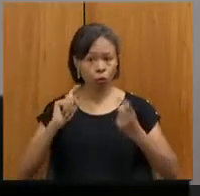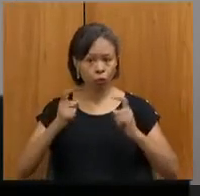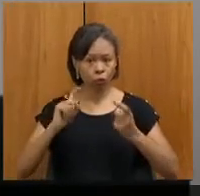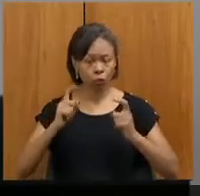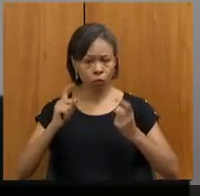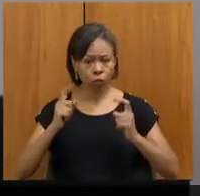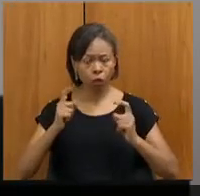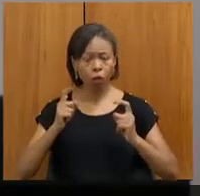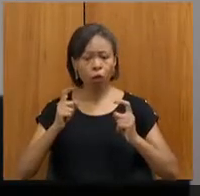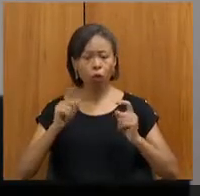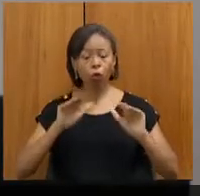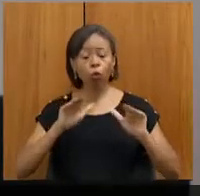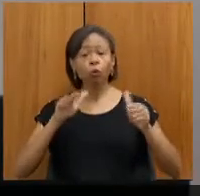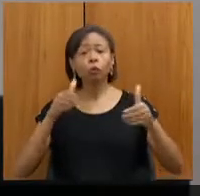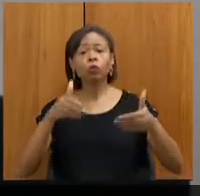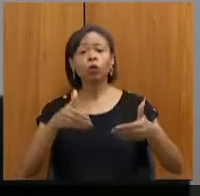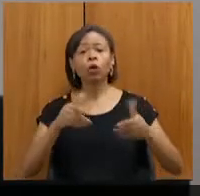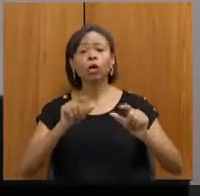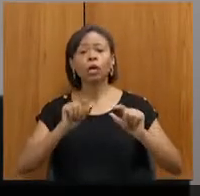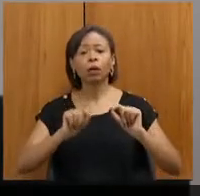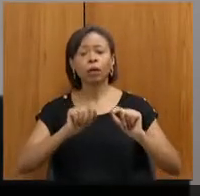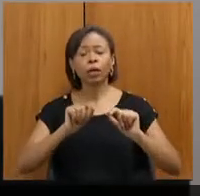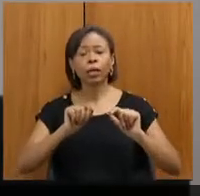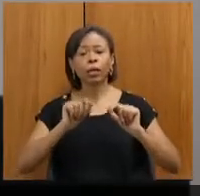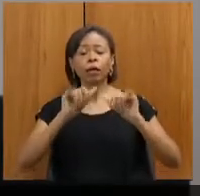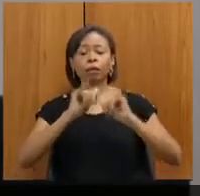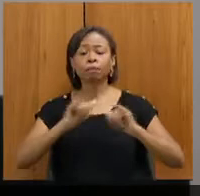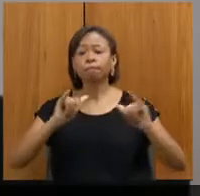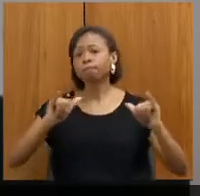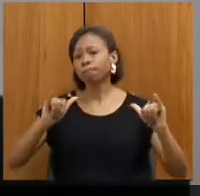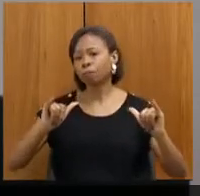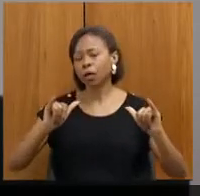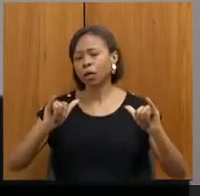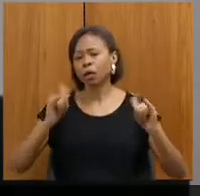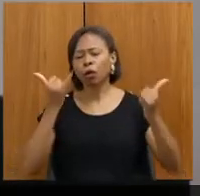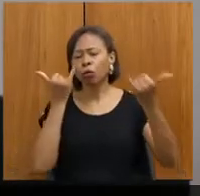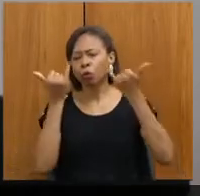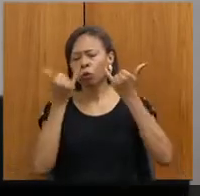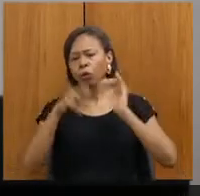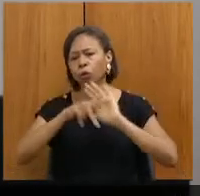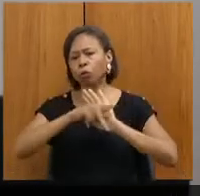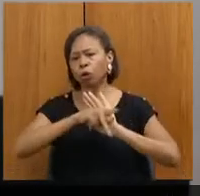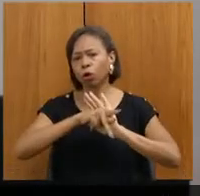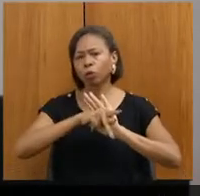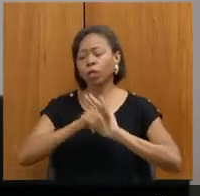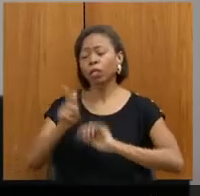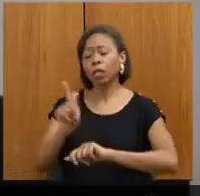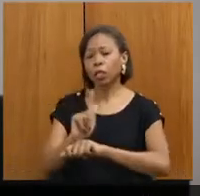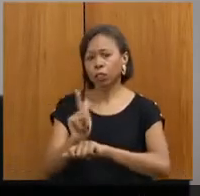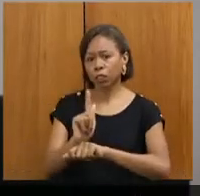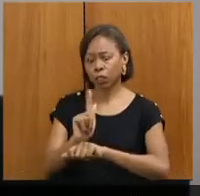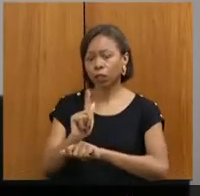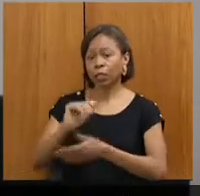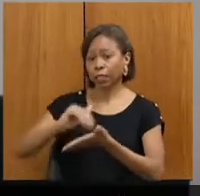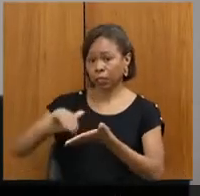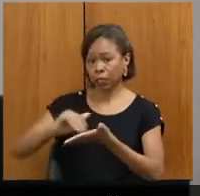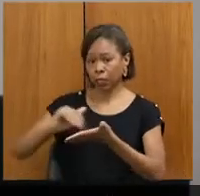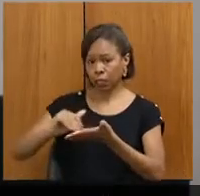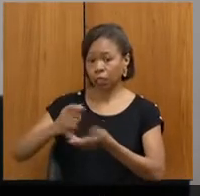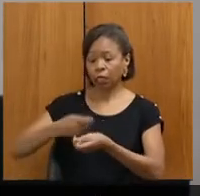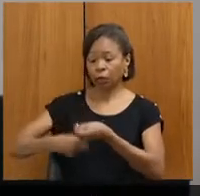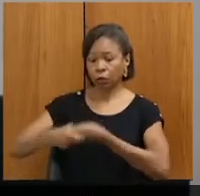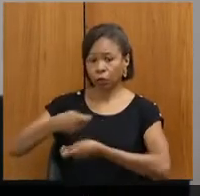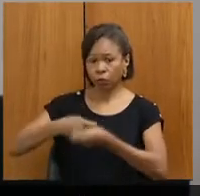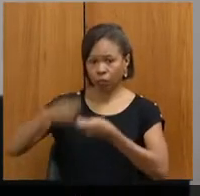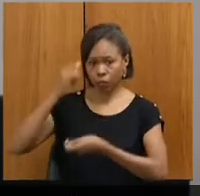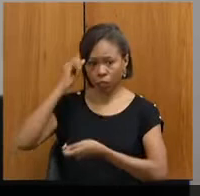destinada à prestação de informações sobre a gestão da Secretaria da Fazenda em